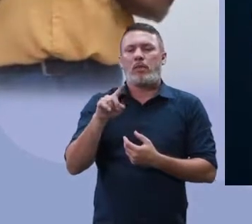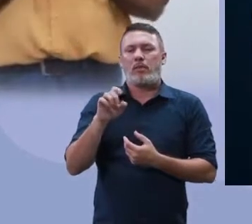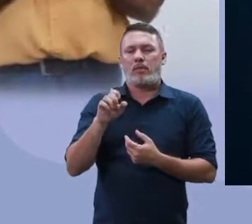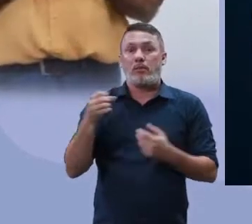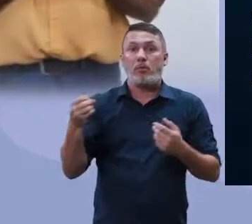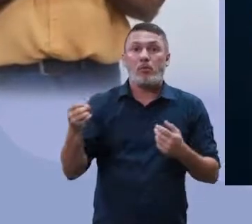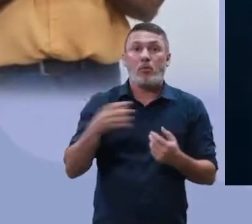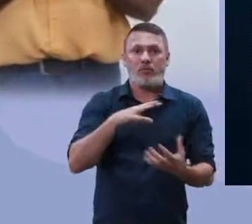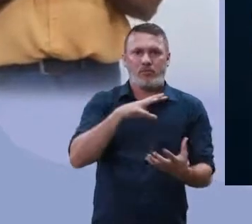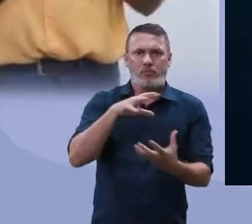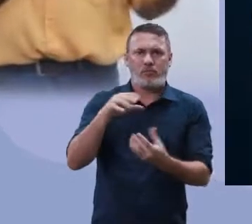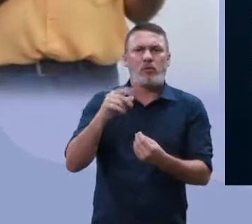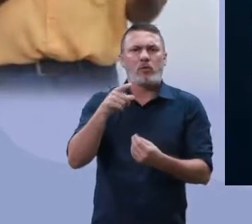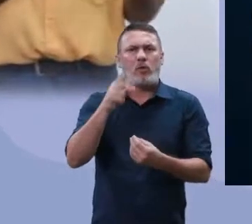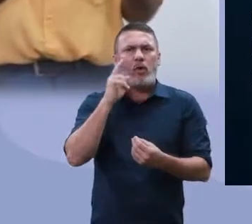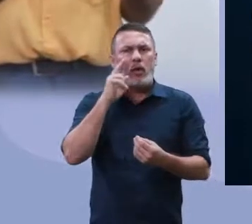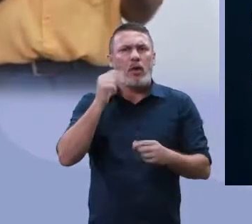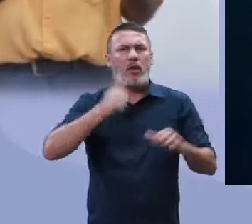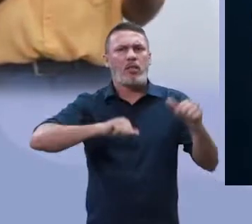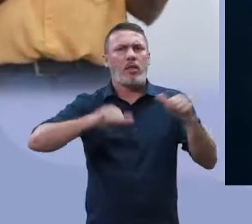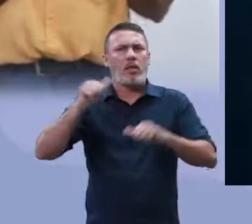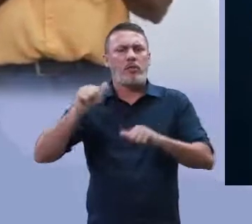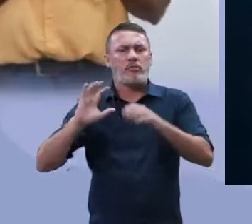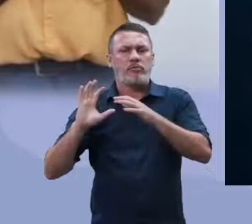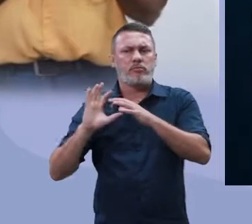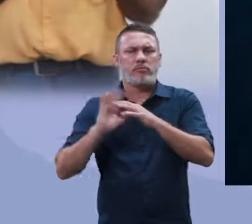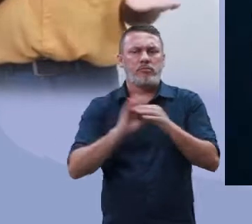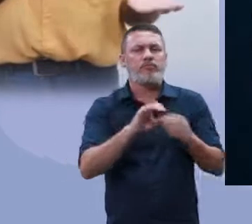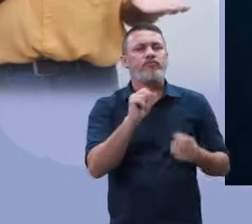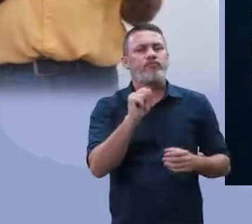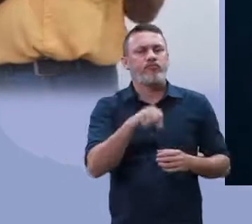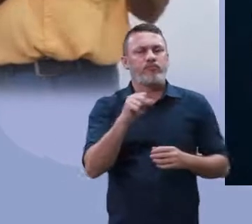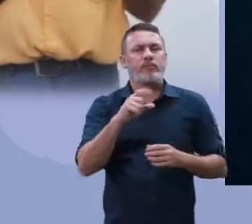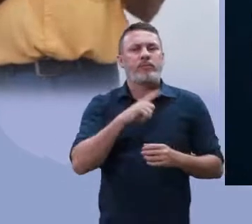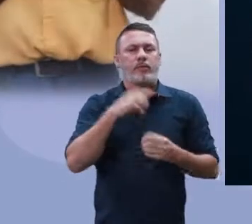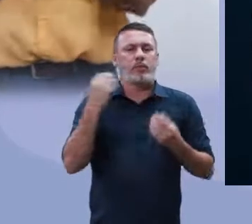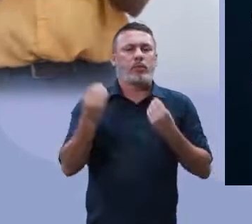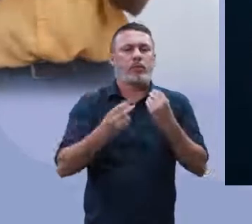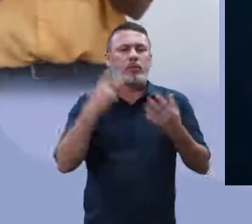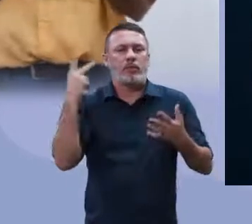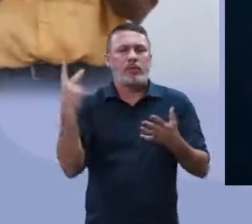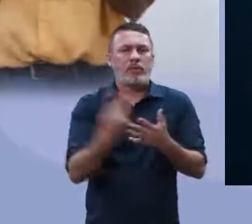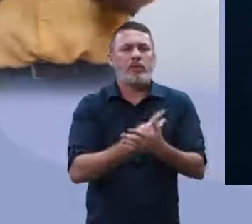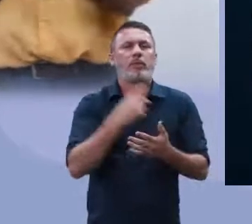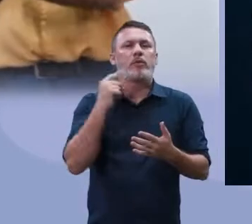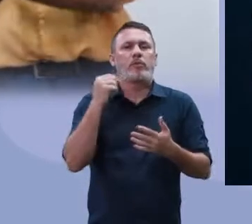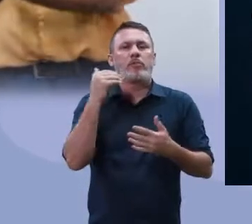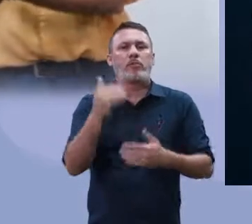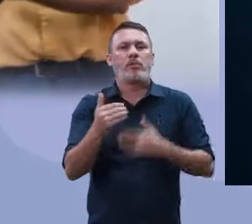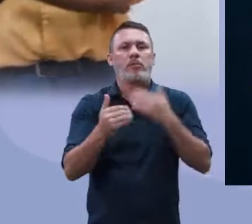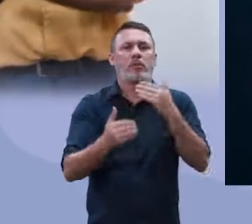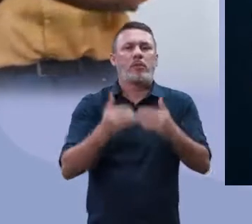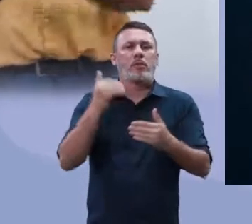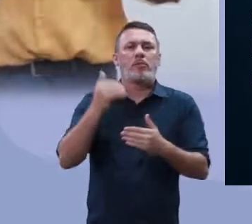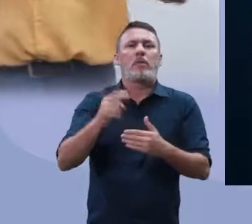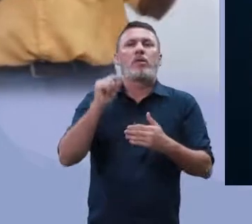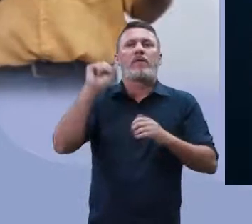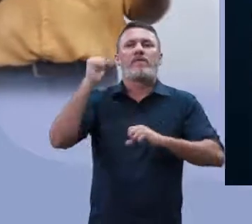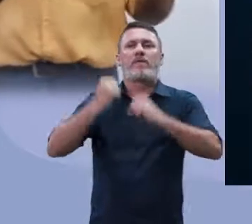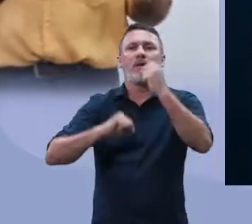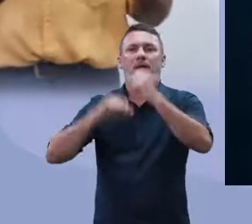nós analisarmos, tudo se deu após uma evolução gradativa dos meios de produção,